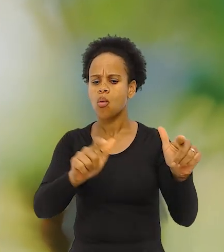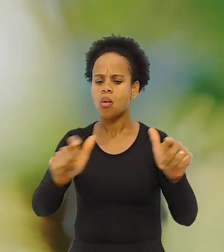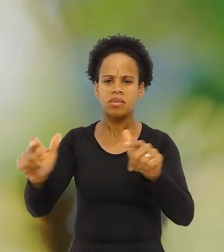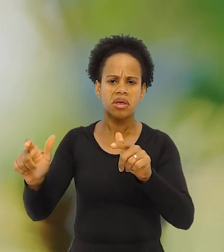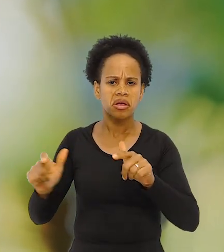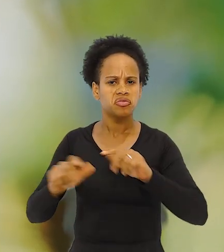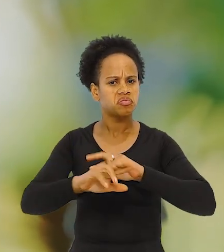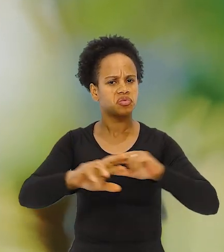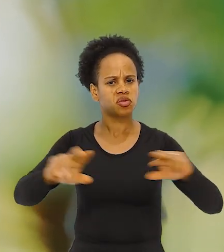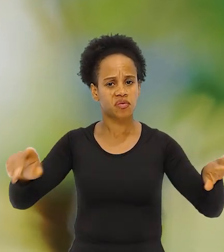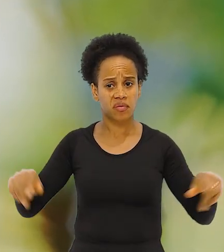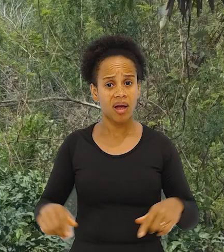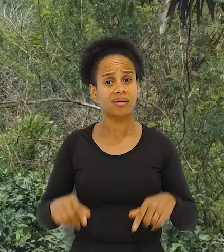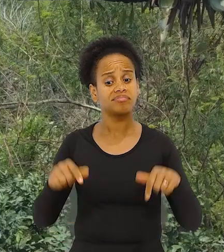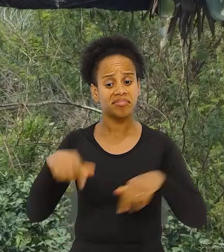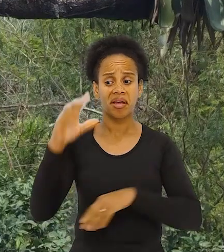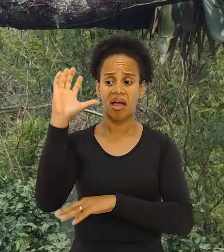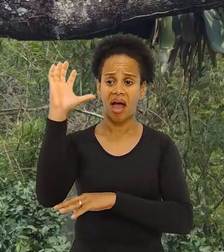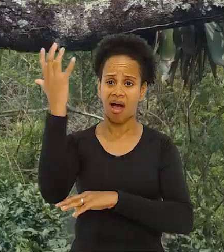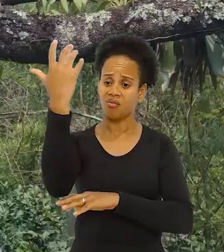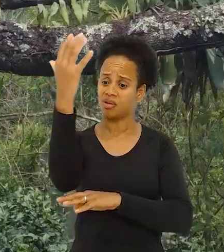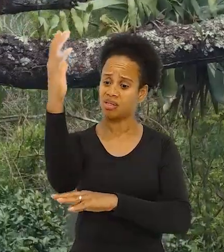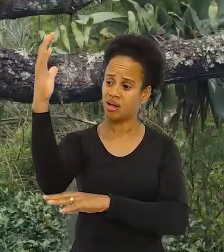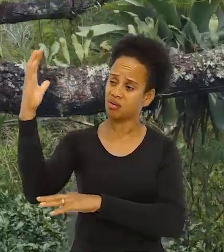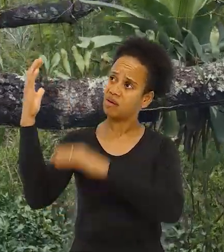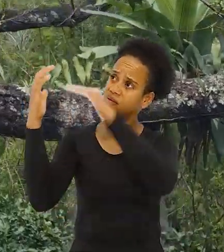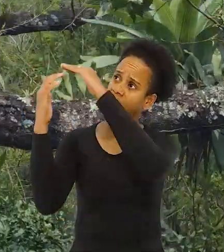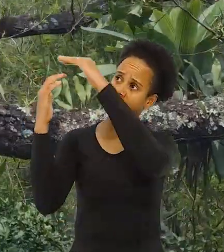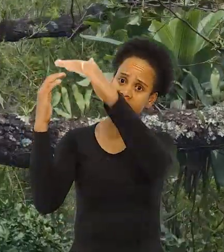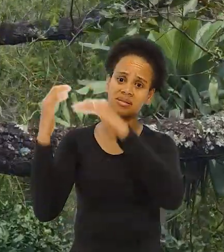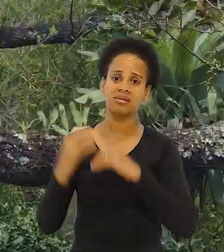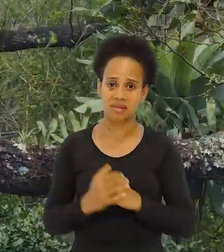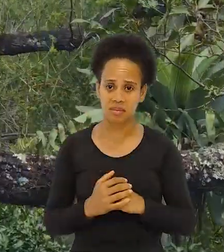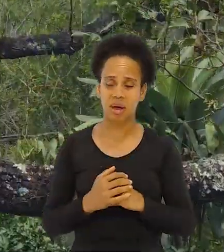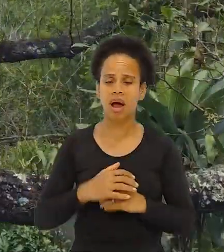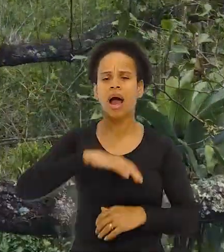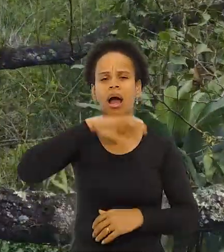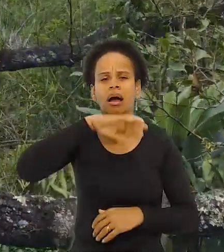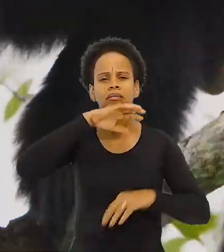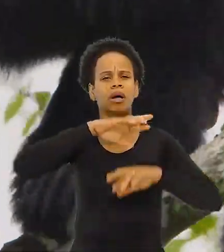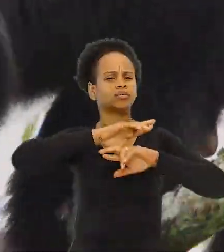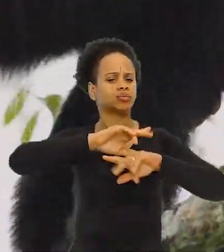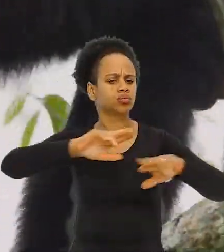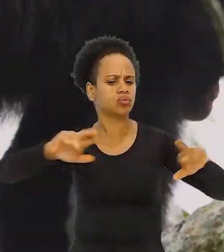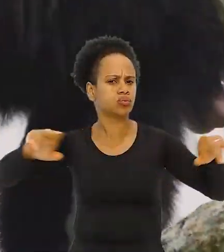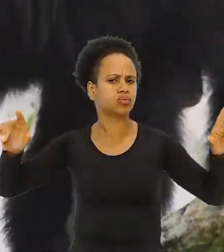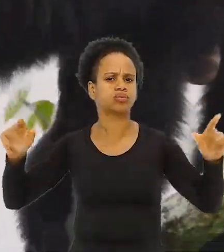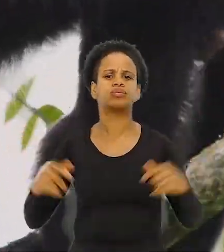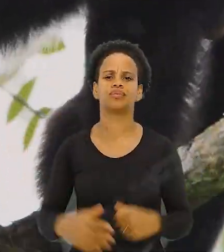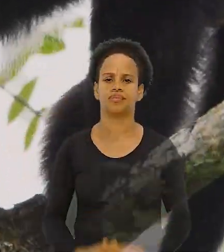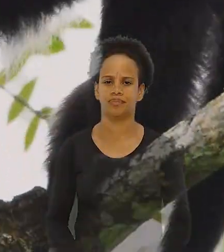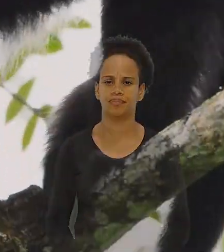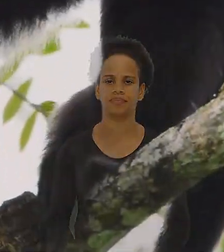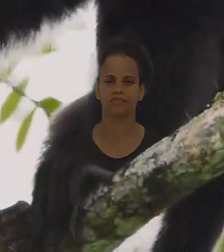ambientes, como aqui no dossel da floresta, onde a fauna é abundante.